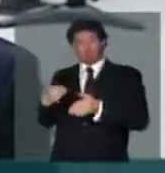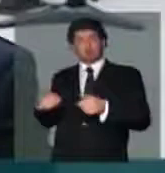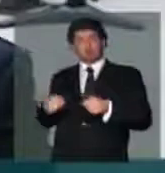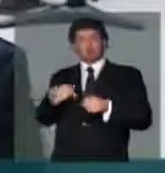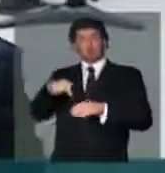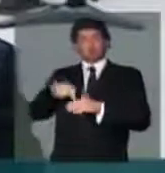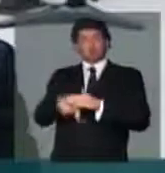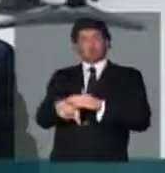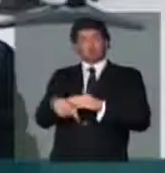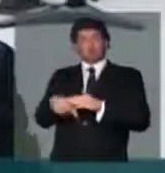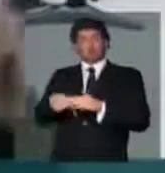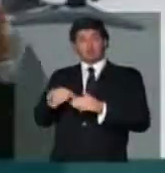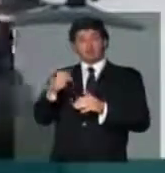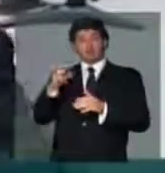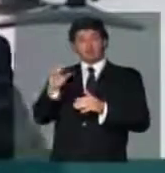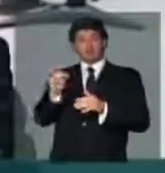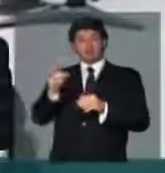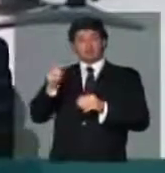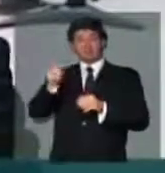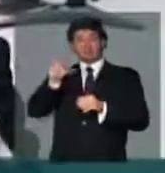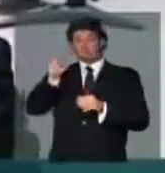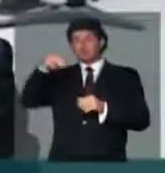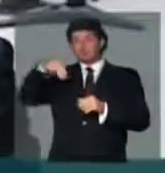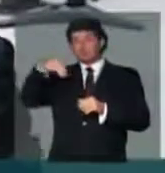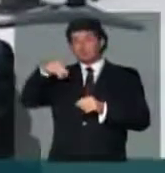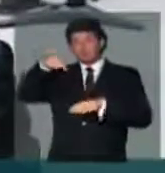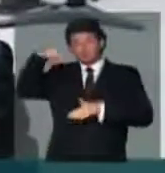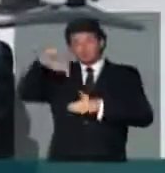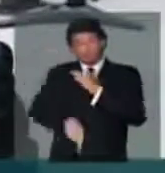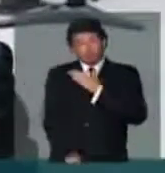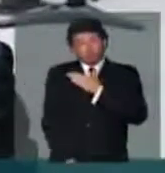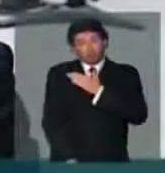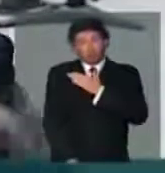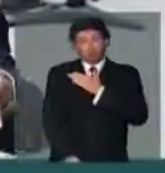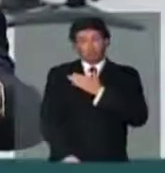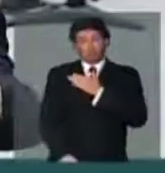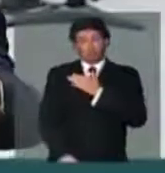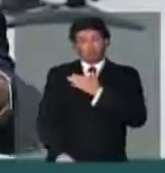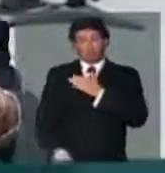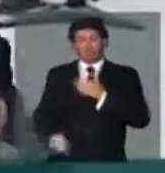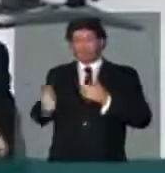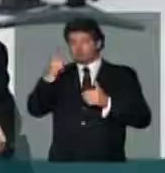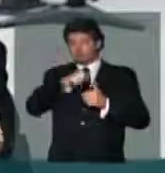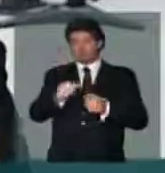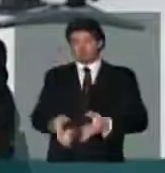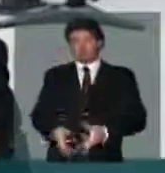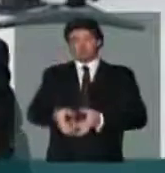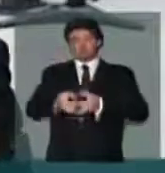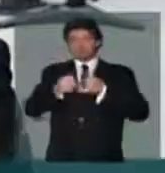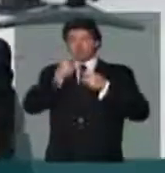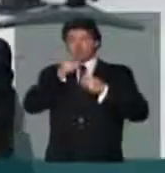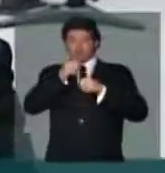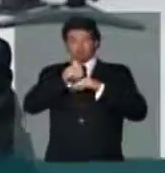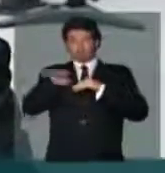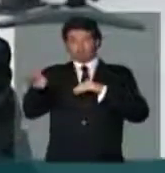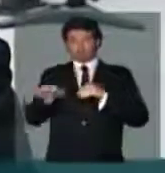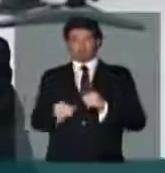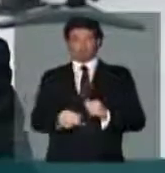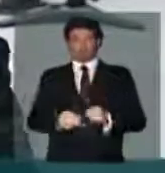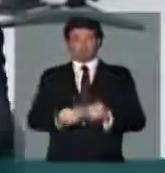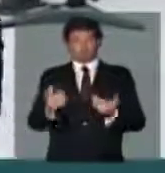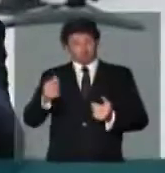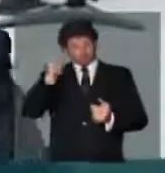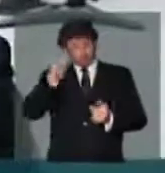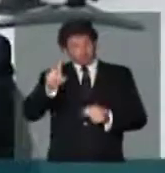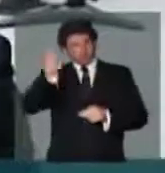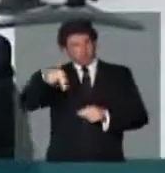precisa furar um poço artesiano com 150 metros, 160 de profundidade, para poder fazer o abastecimento de uma vida. Então, Vossa